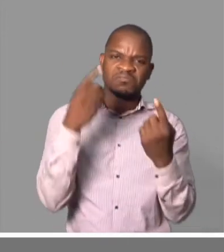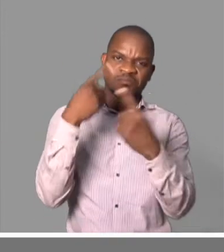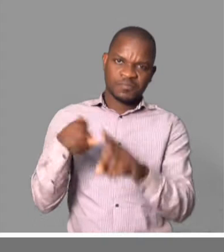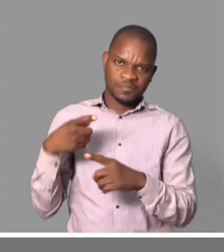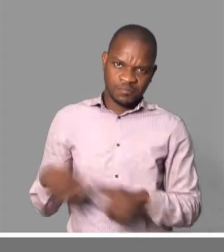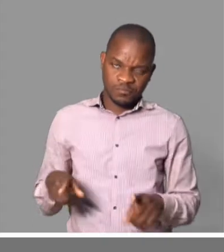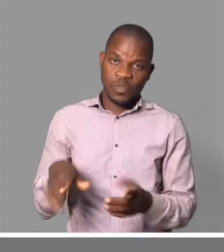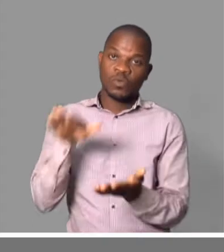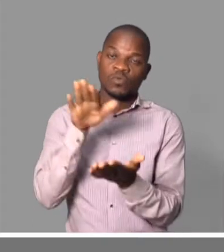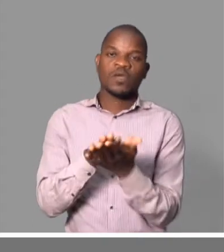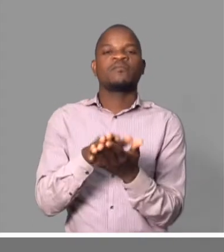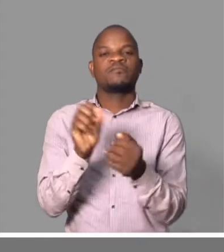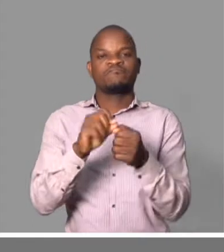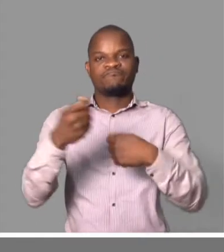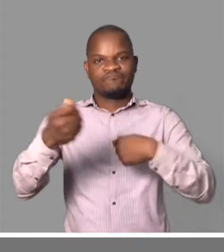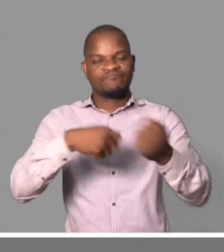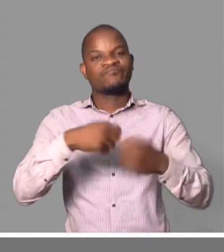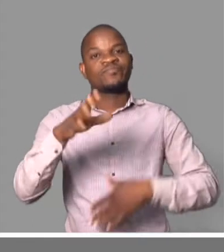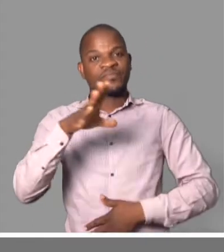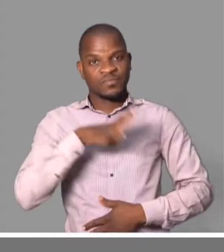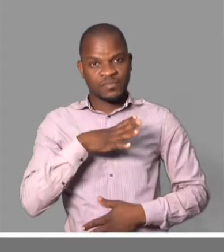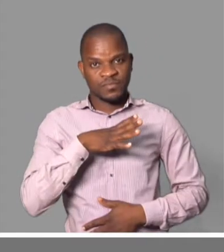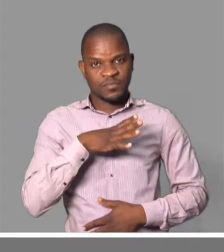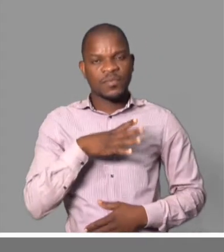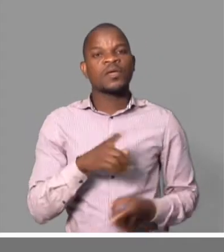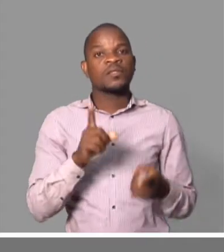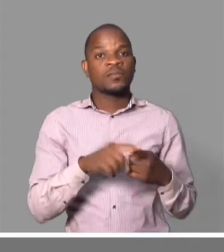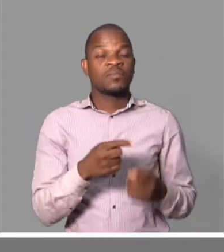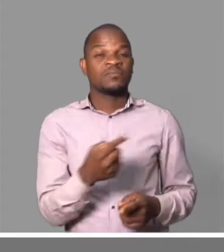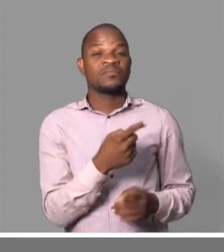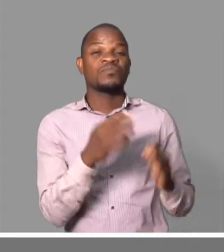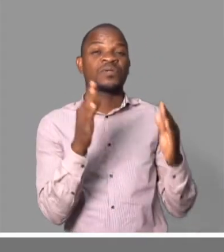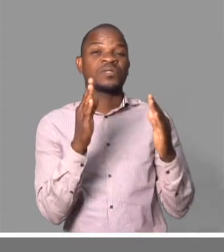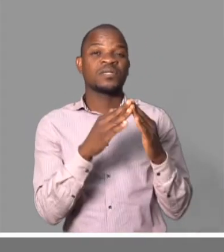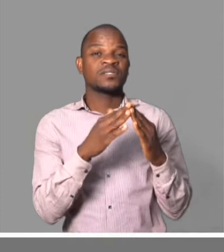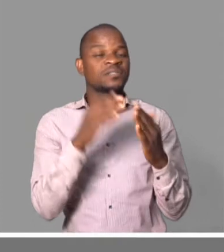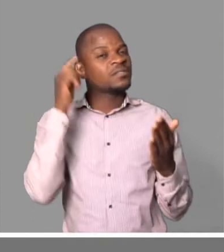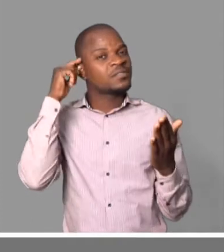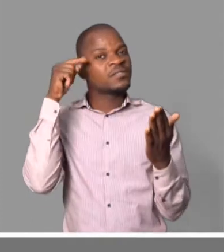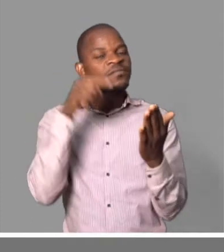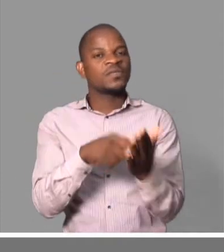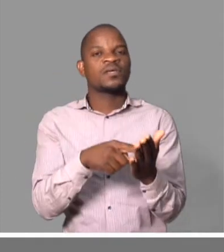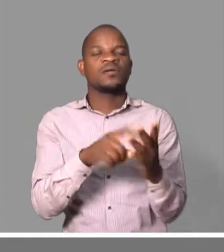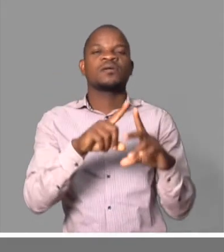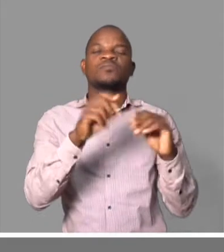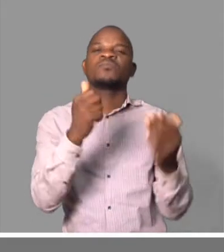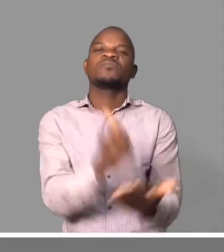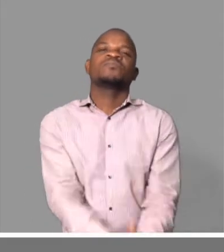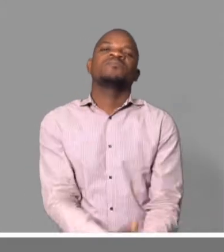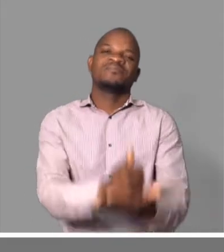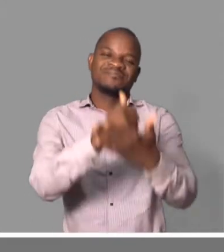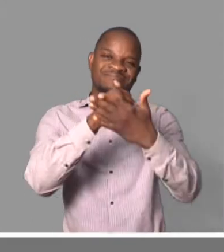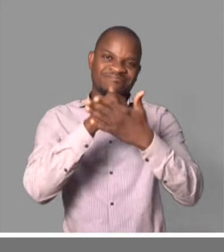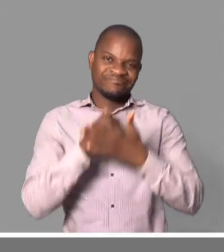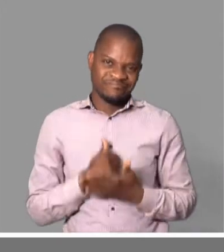tinha minha mercearia, que as casas, para mim, eram a base de sustentabilidade. Era um